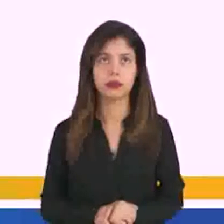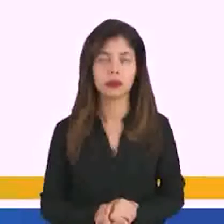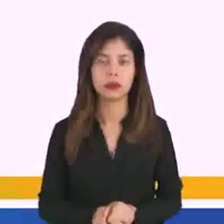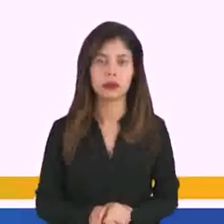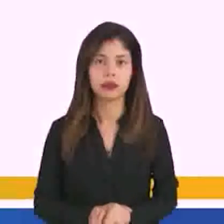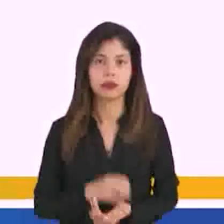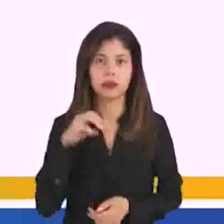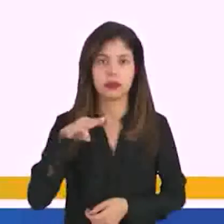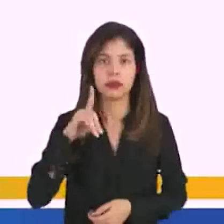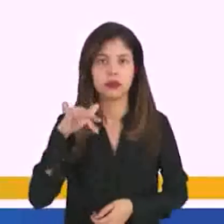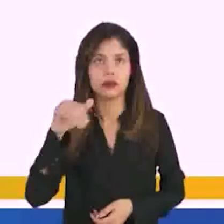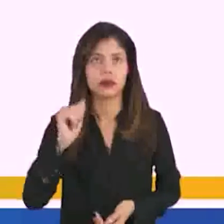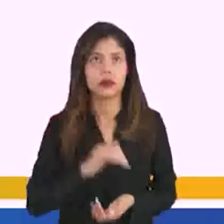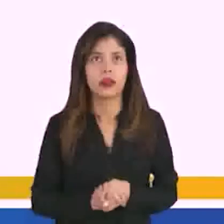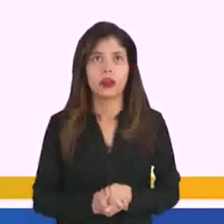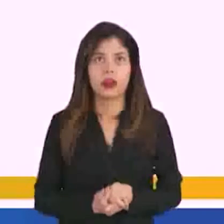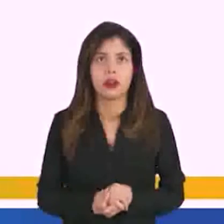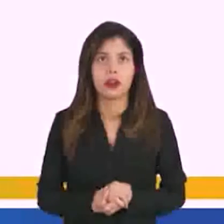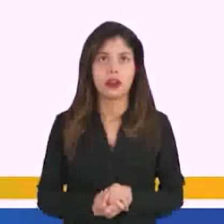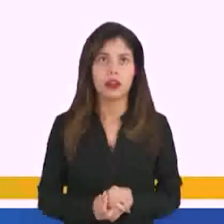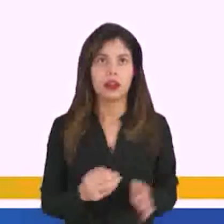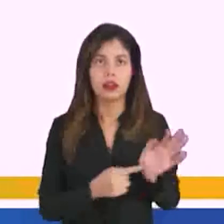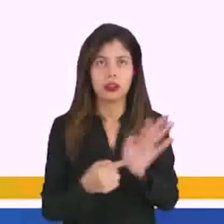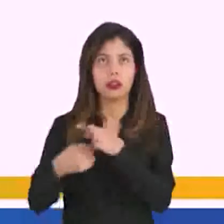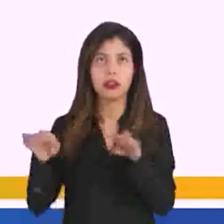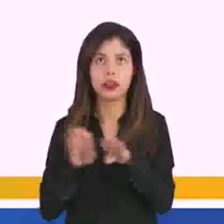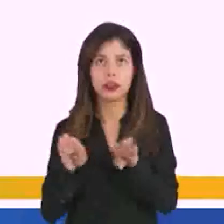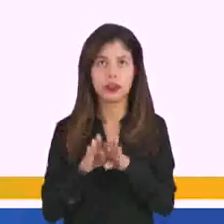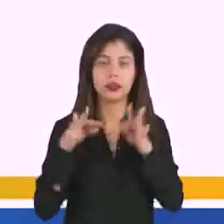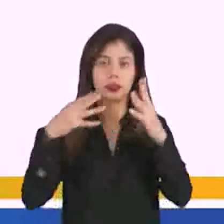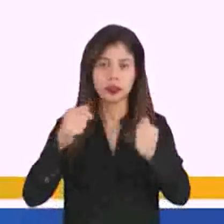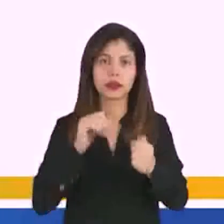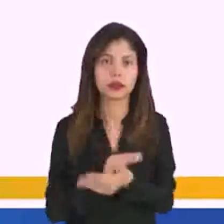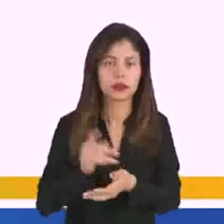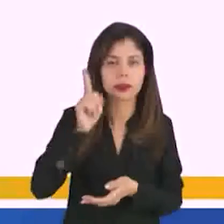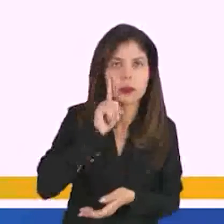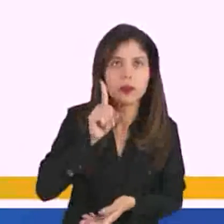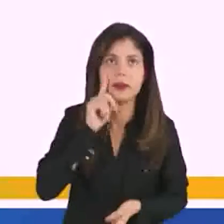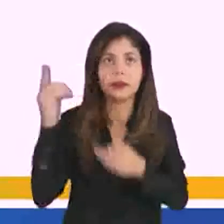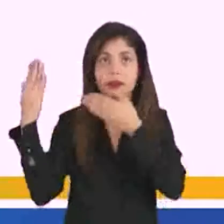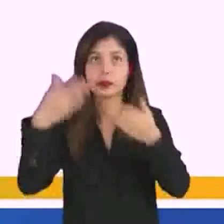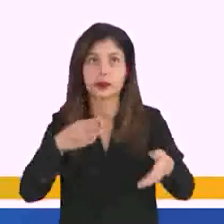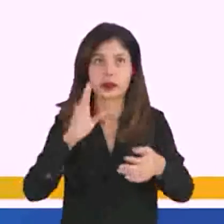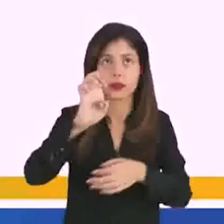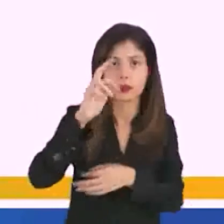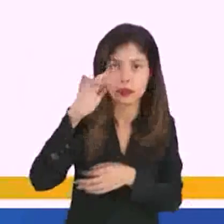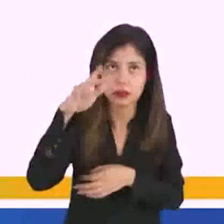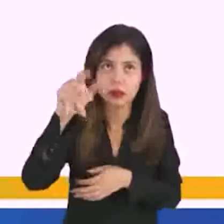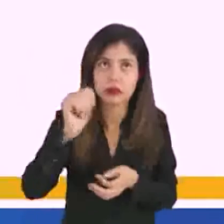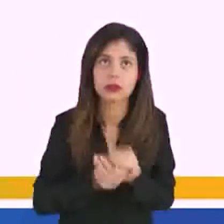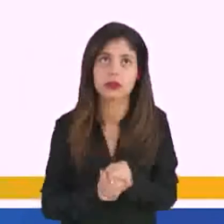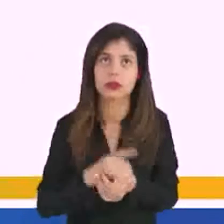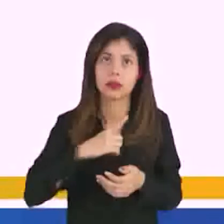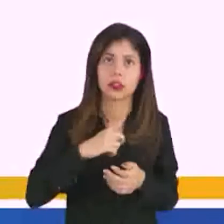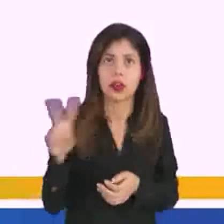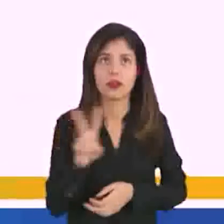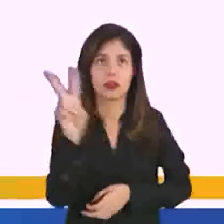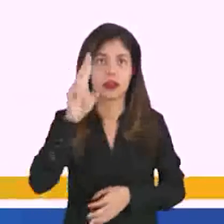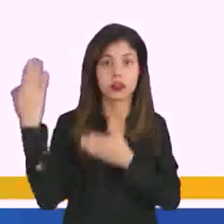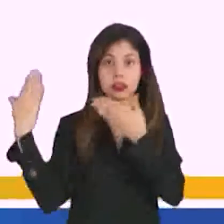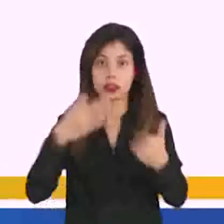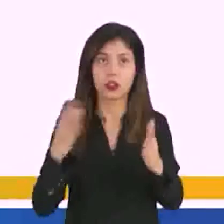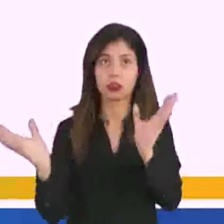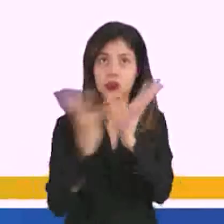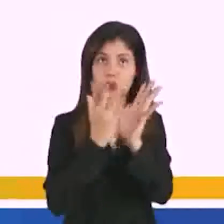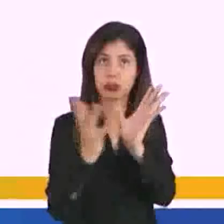Então, vamos falar agora de mediana, O que é a mediana? Ela vai ser uma medida de tendência central da estatística que corresponde ao valor